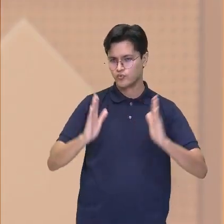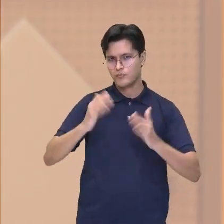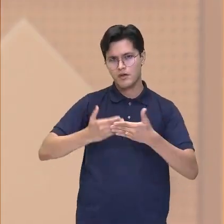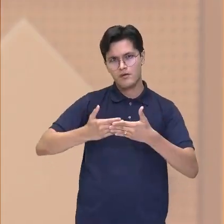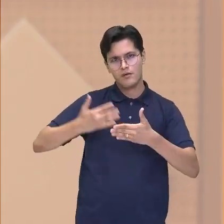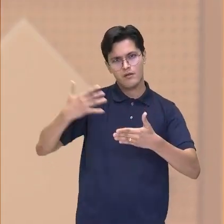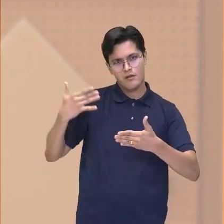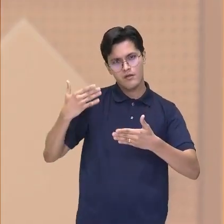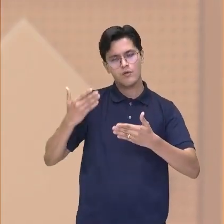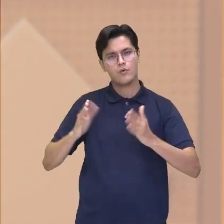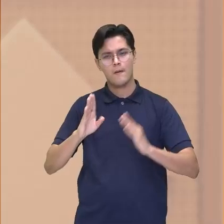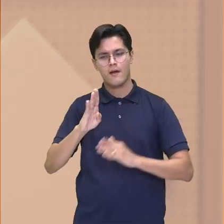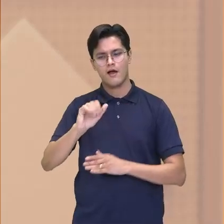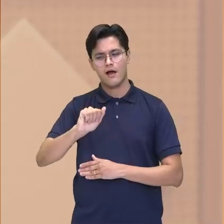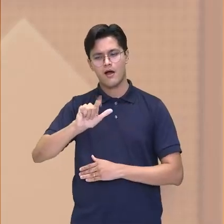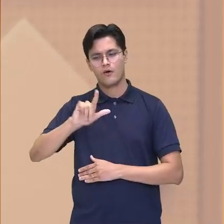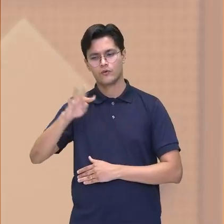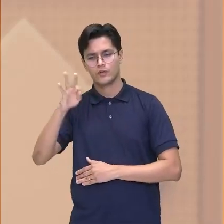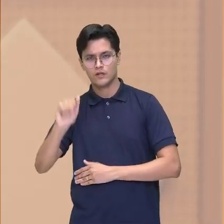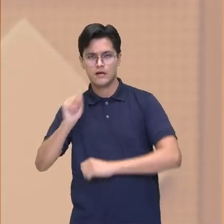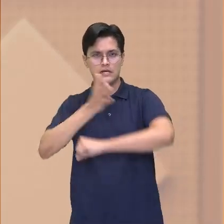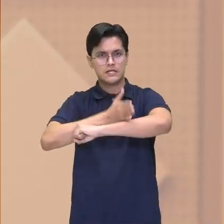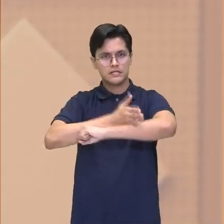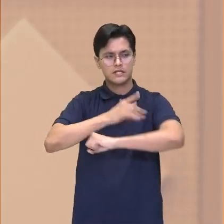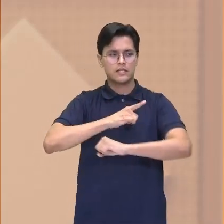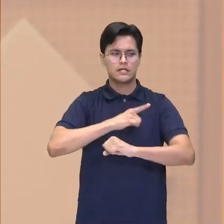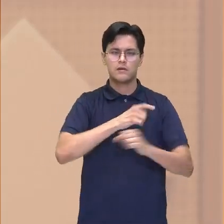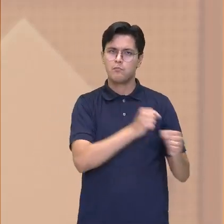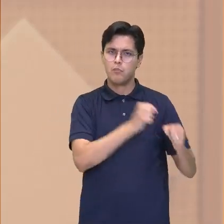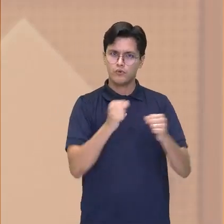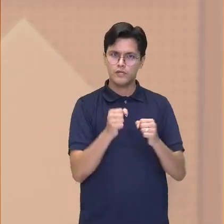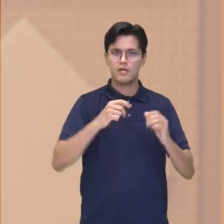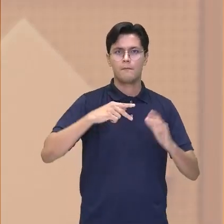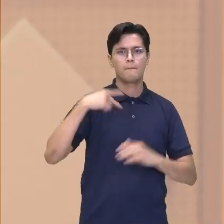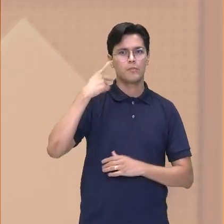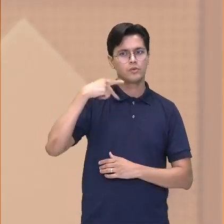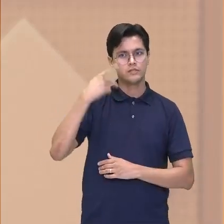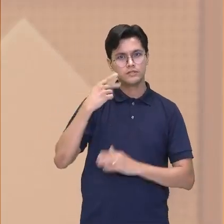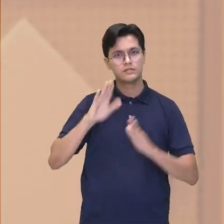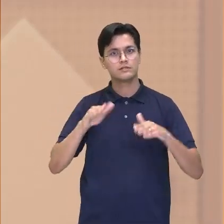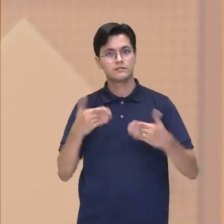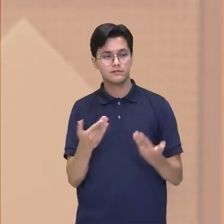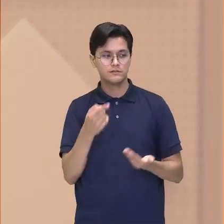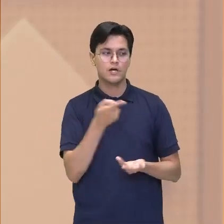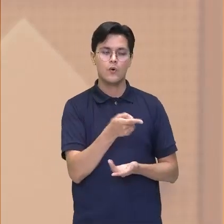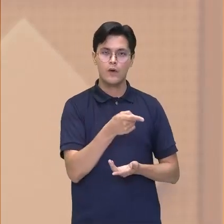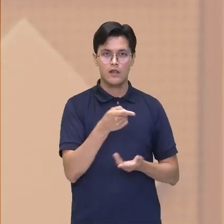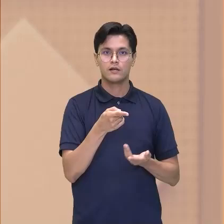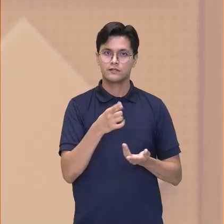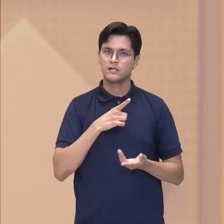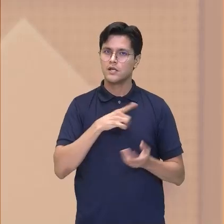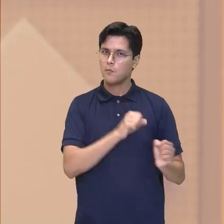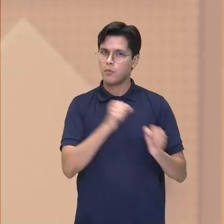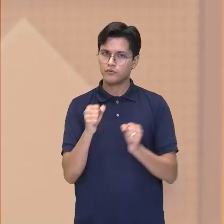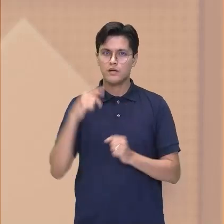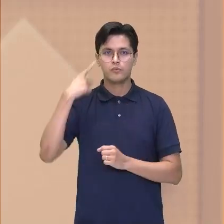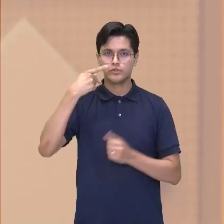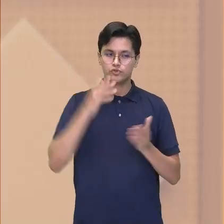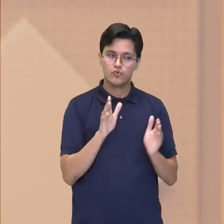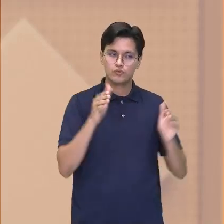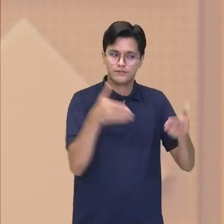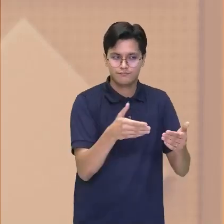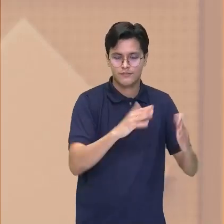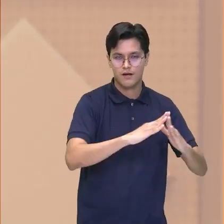Idade Média, um grande poder político. Ela concentrou para si grande poder político. Então, para